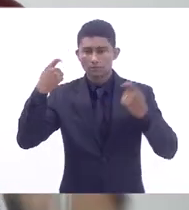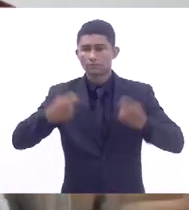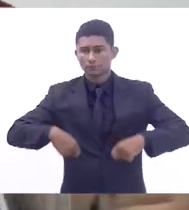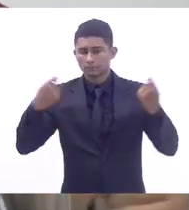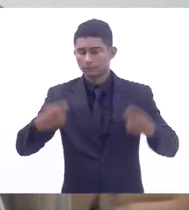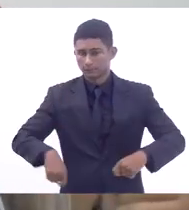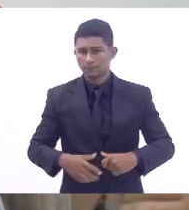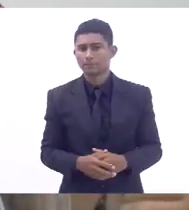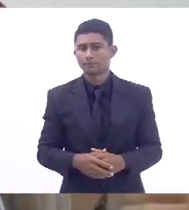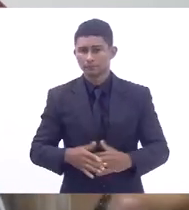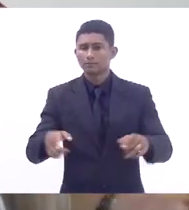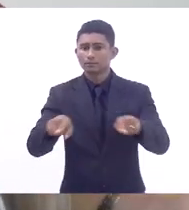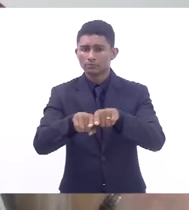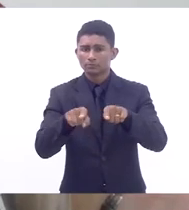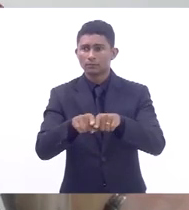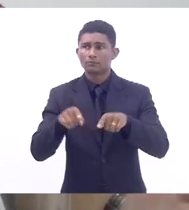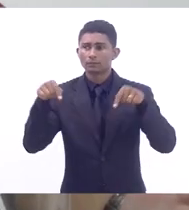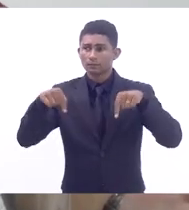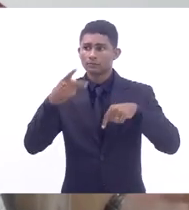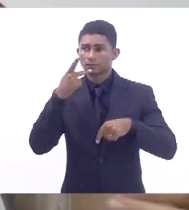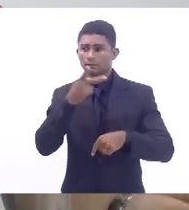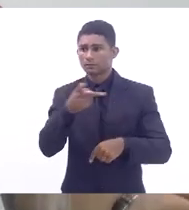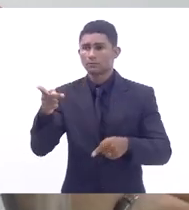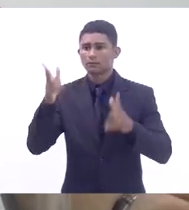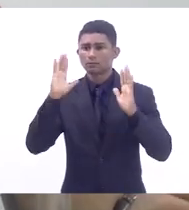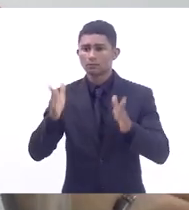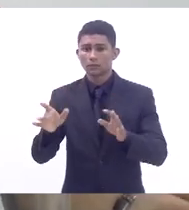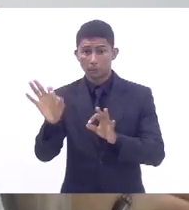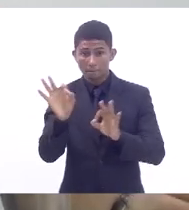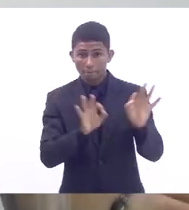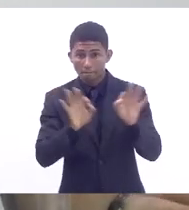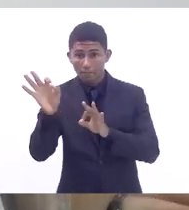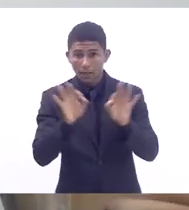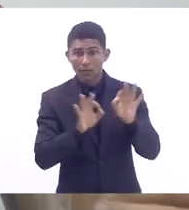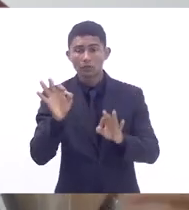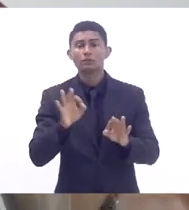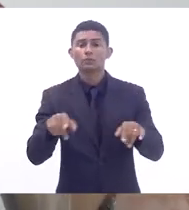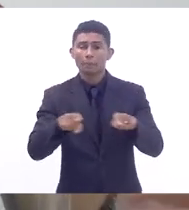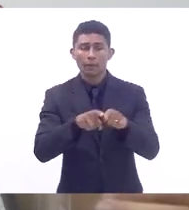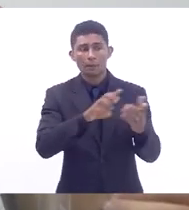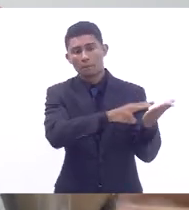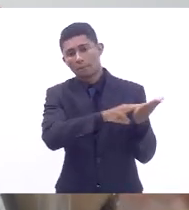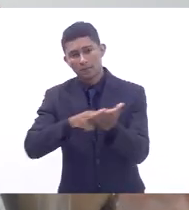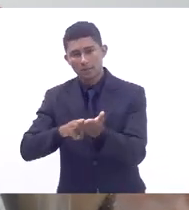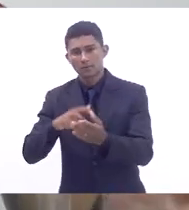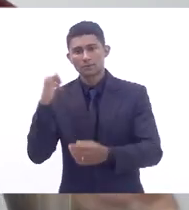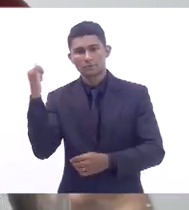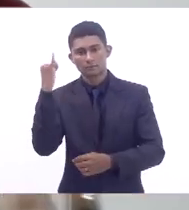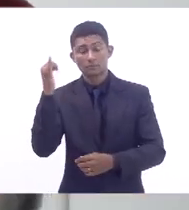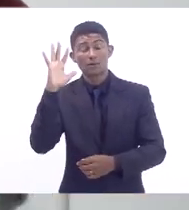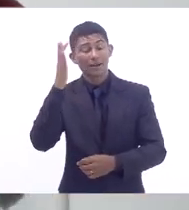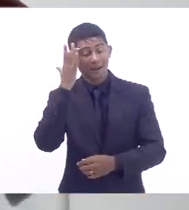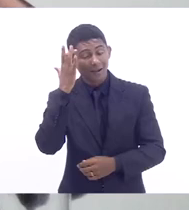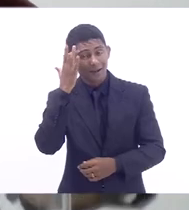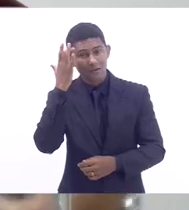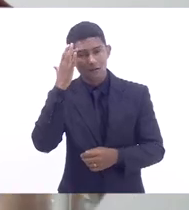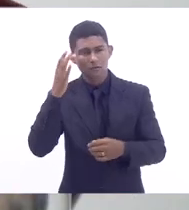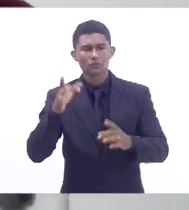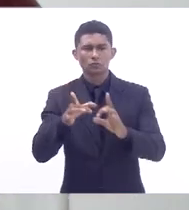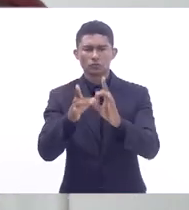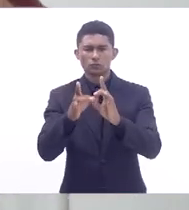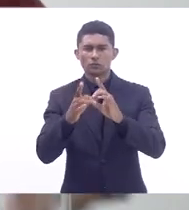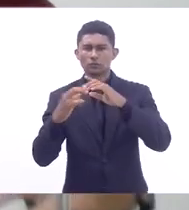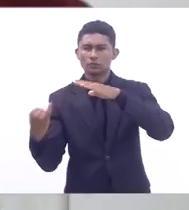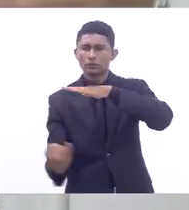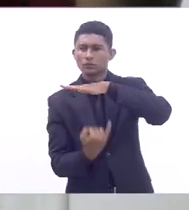e que como foi dito aqui que o nosso plano de carro também venha como mensagem para cá mas eu acho que essa Força Tarefa entre